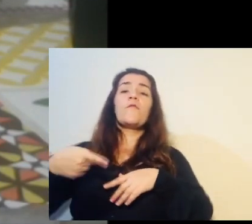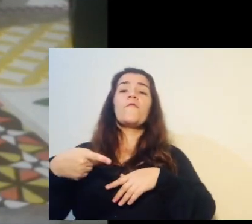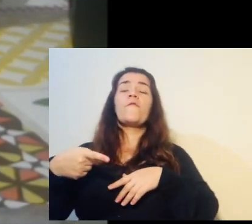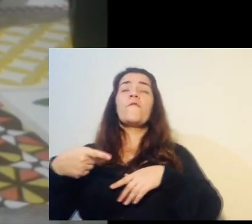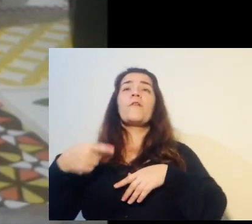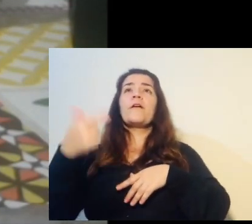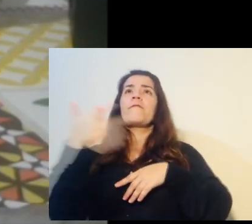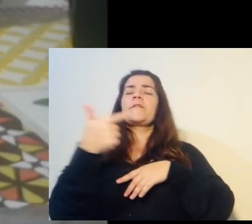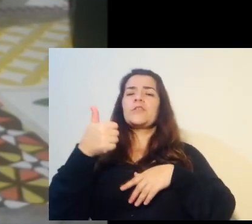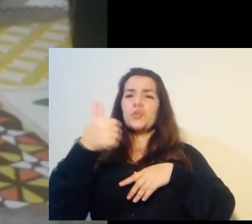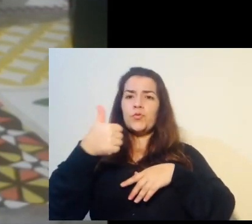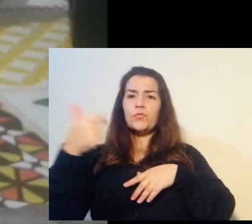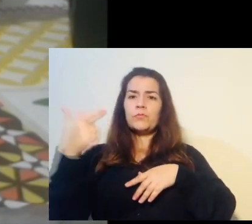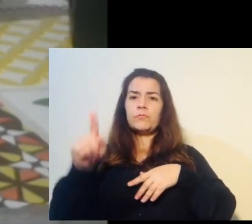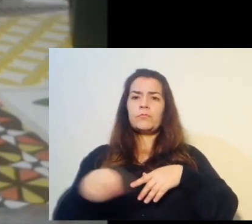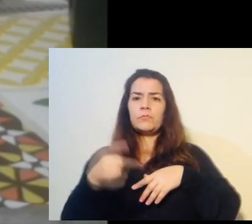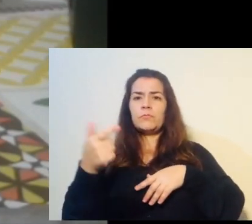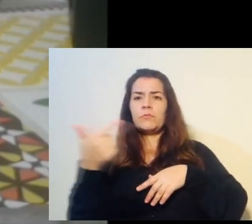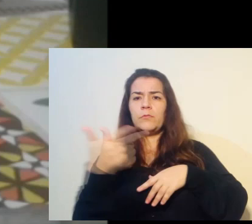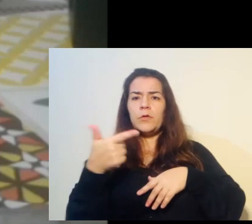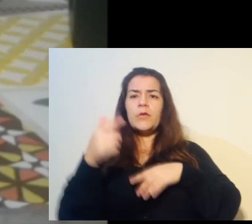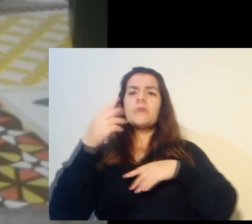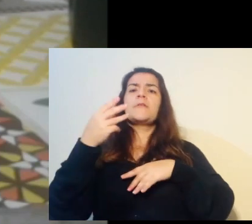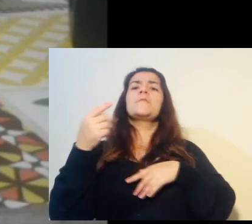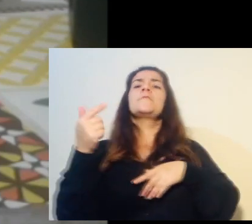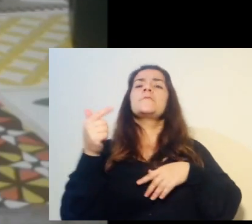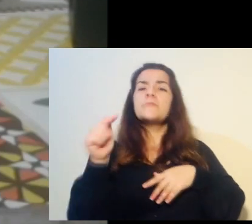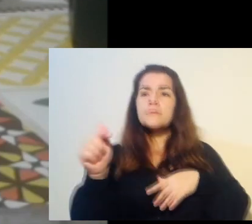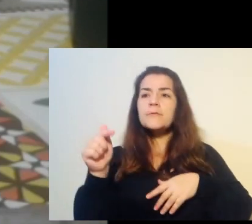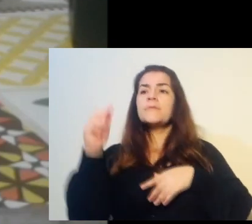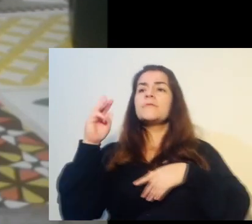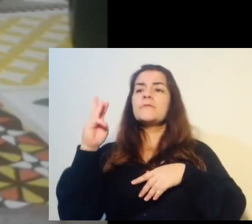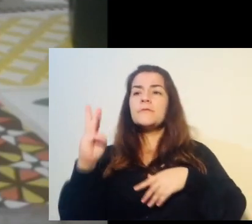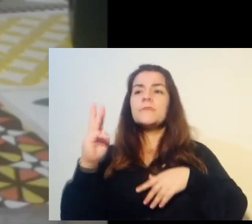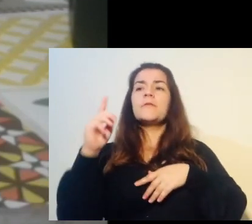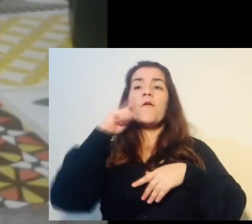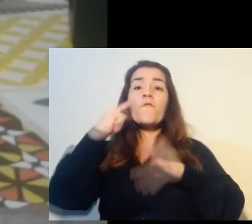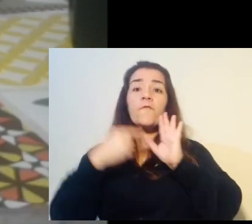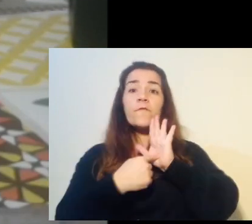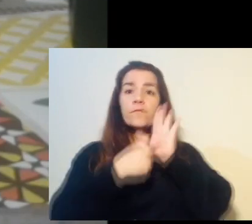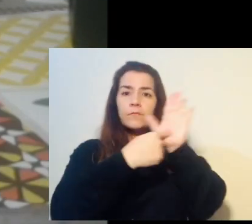68%, 21,2 centímetros. 73%,